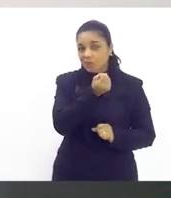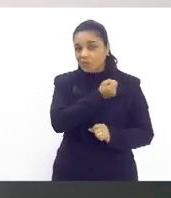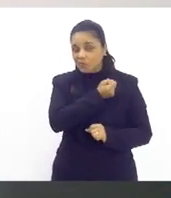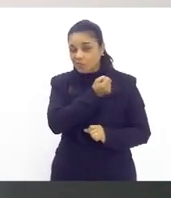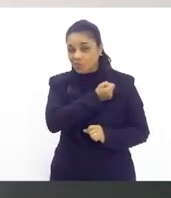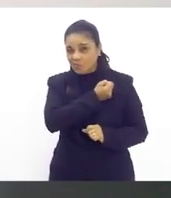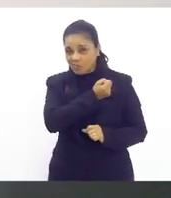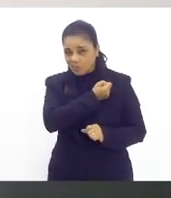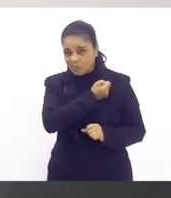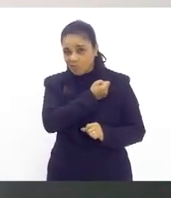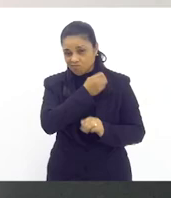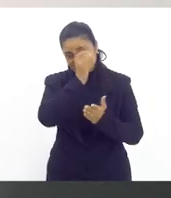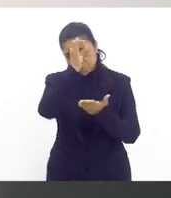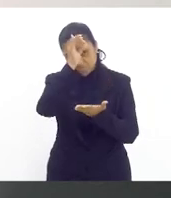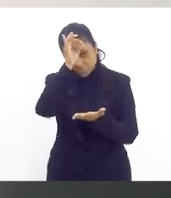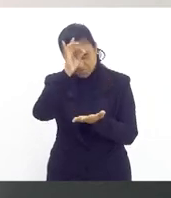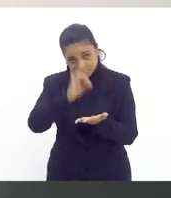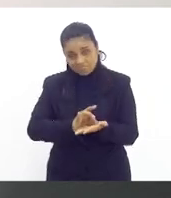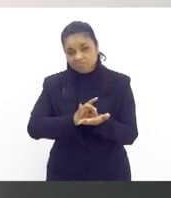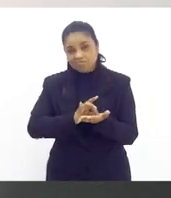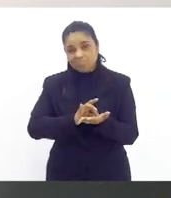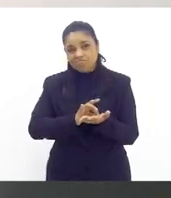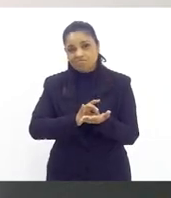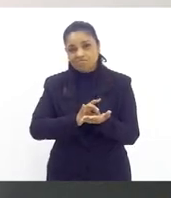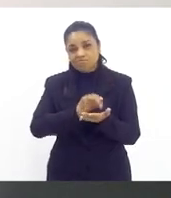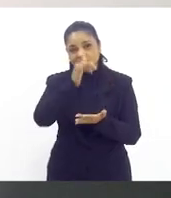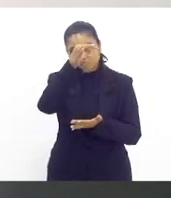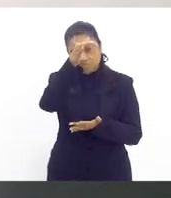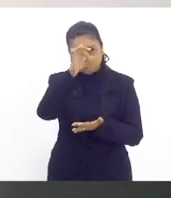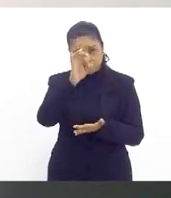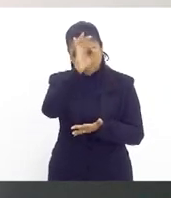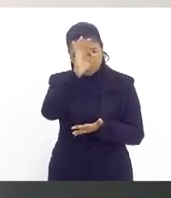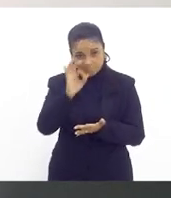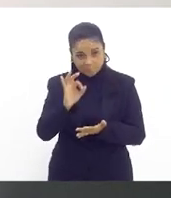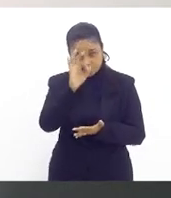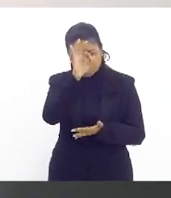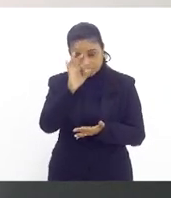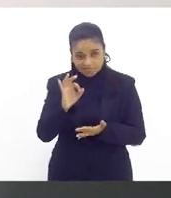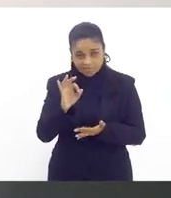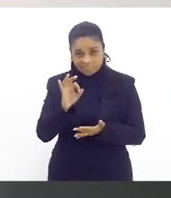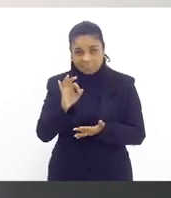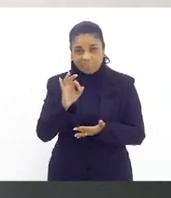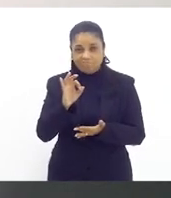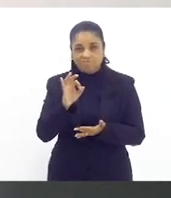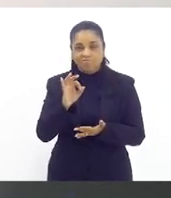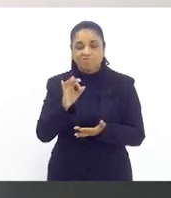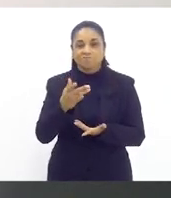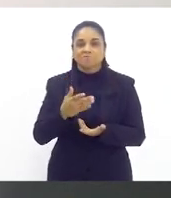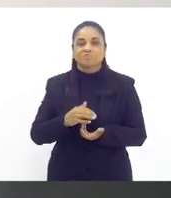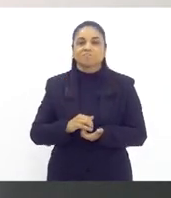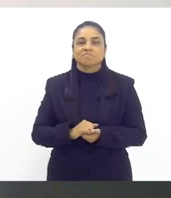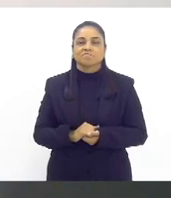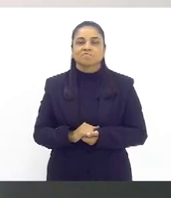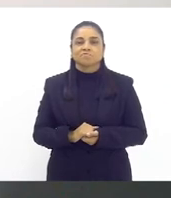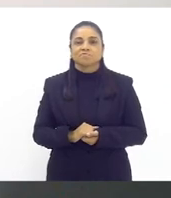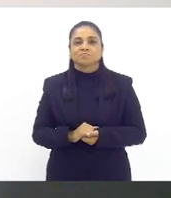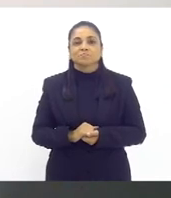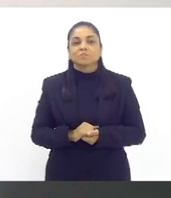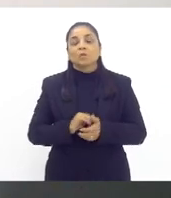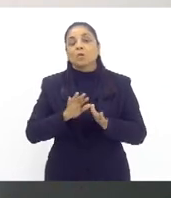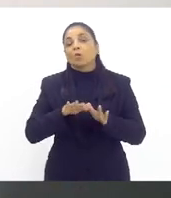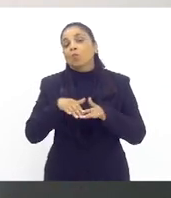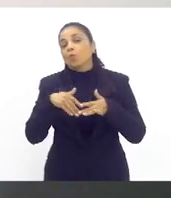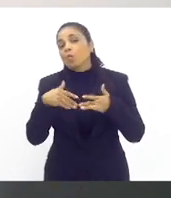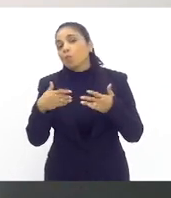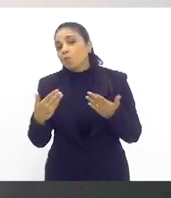bem concreto de porcentagem nos faz conduzir para esse caminho Então quais